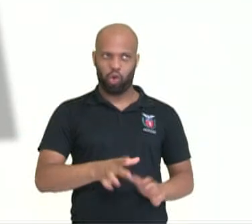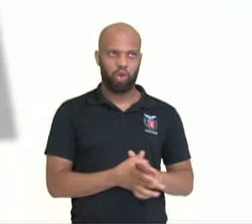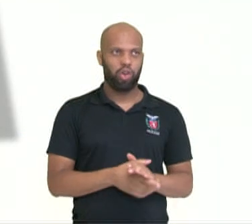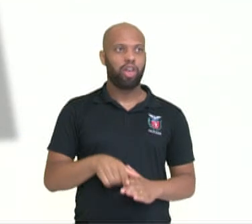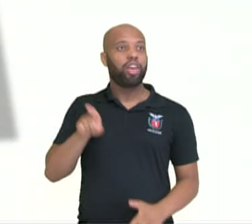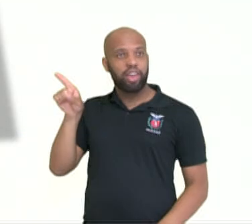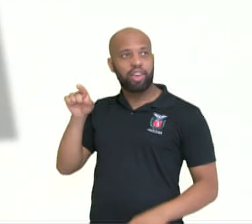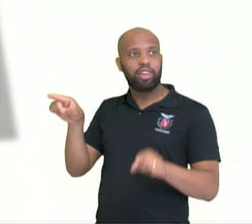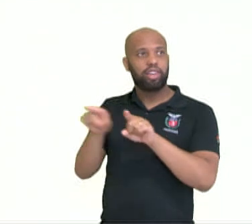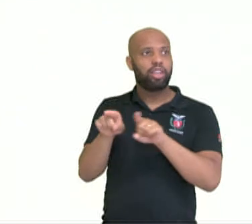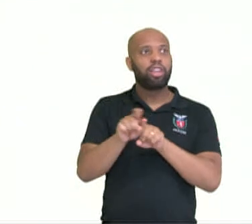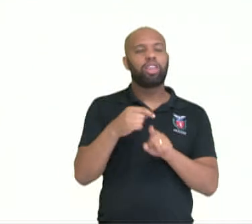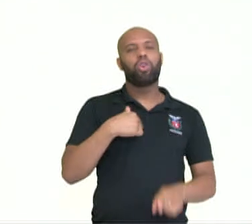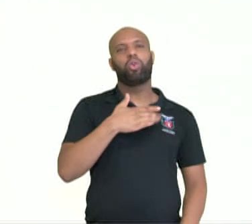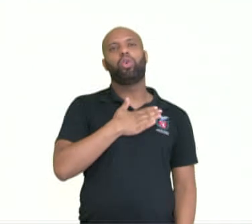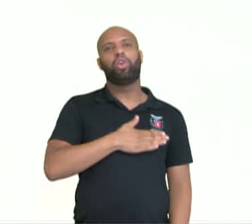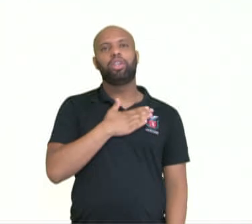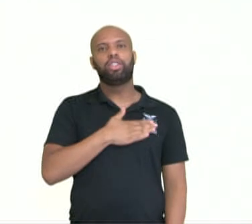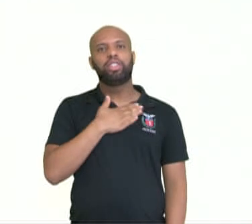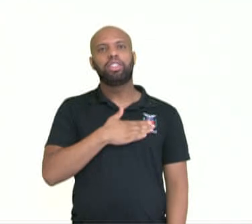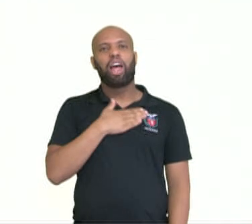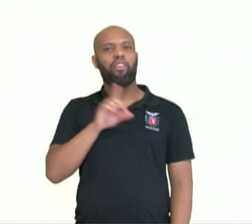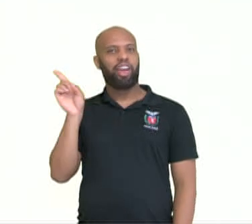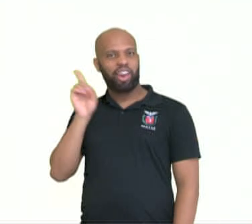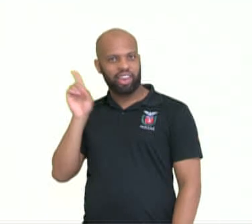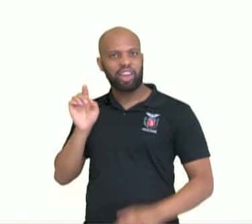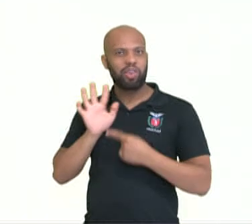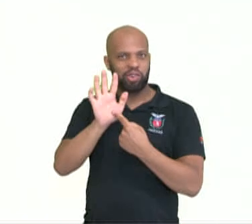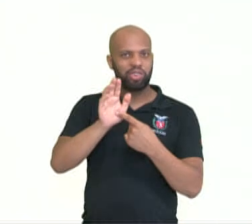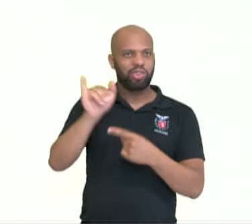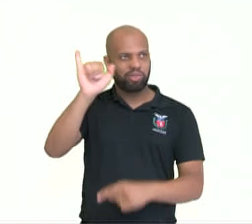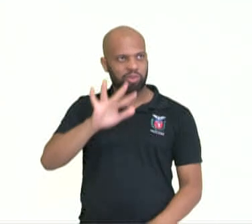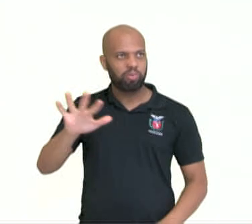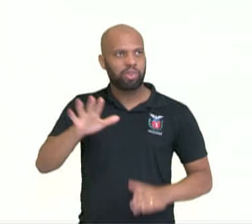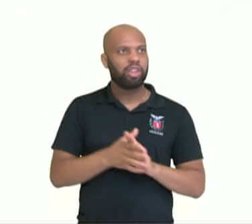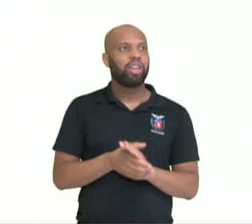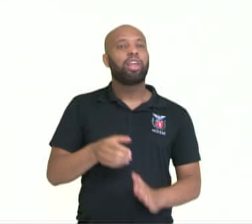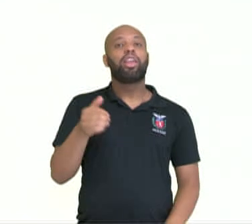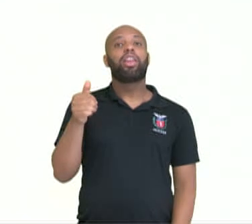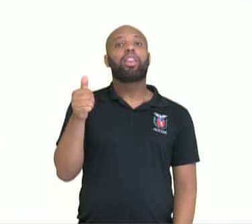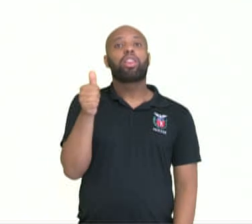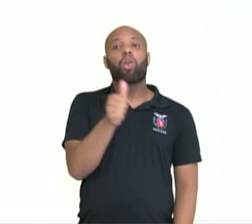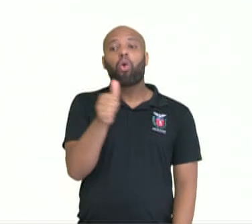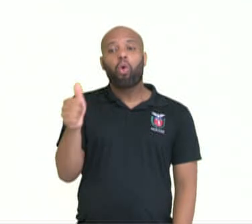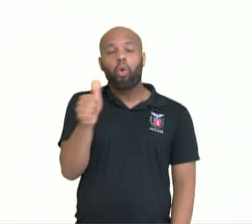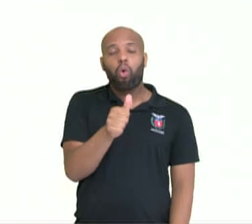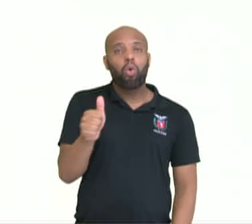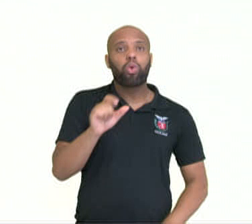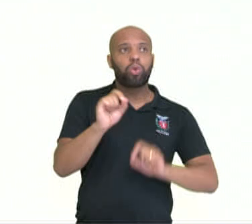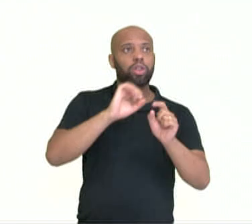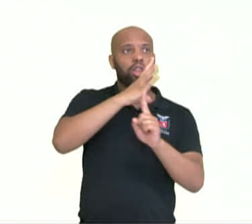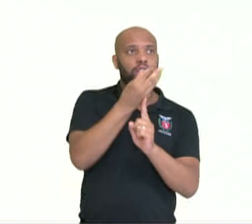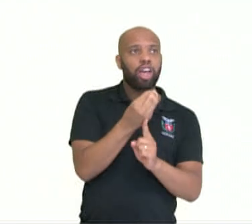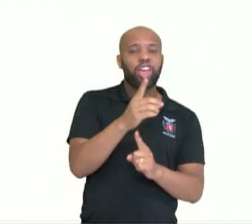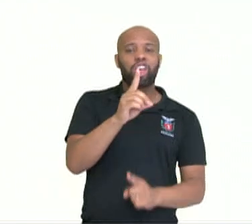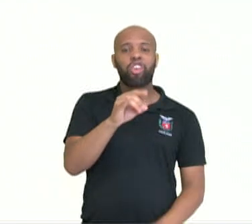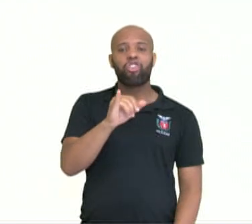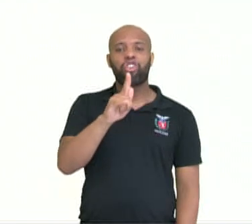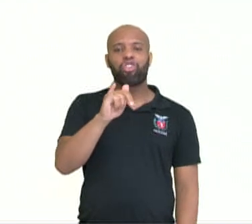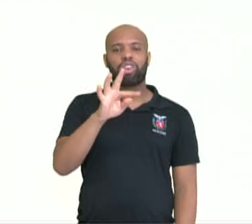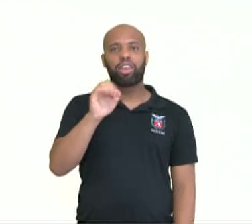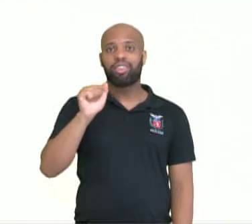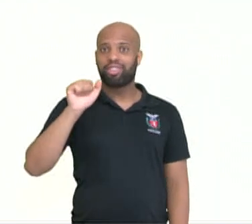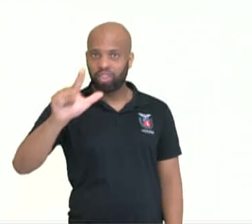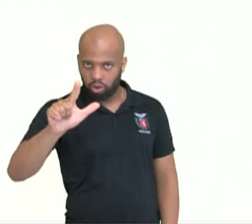Mario, Super Mario, é legal. Então vamos lá, tipos de arte, 11ª, a arte digital, que é a cyberarte, pessoal.